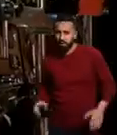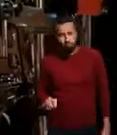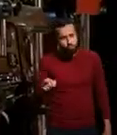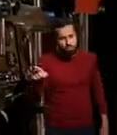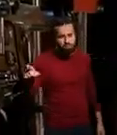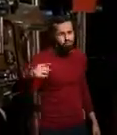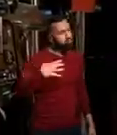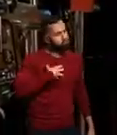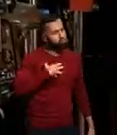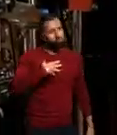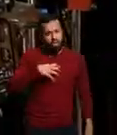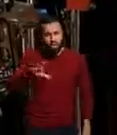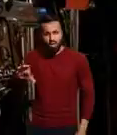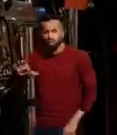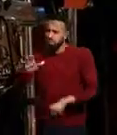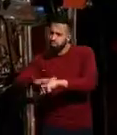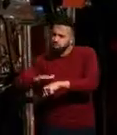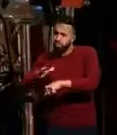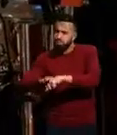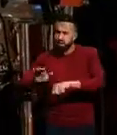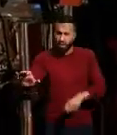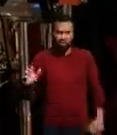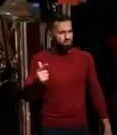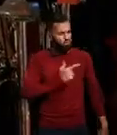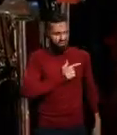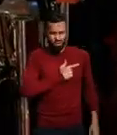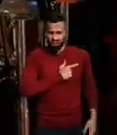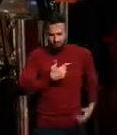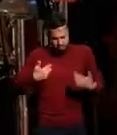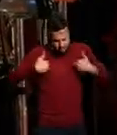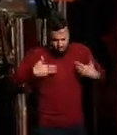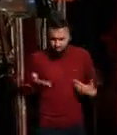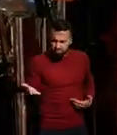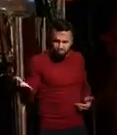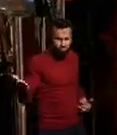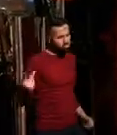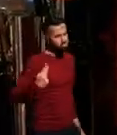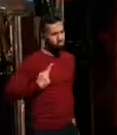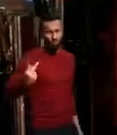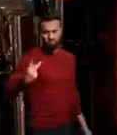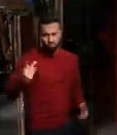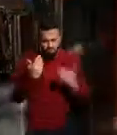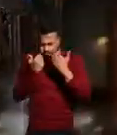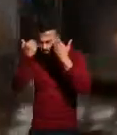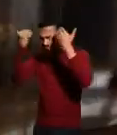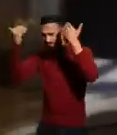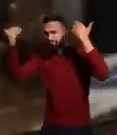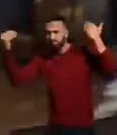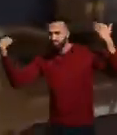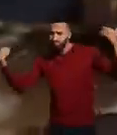sua atitude se torna tão feia pra você e pra mim.